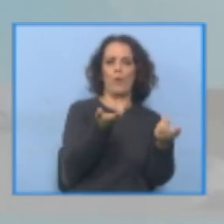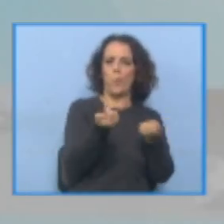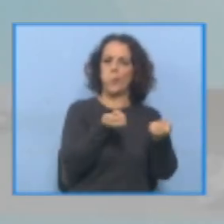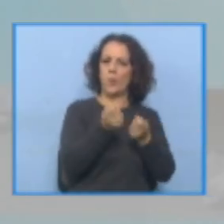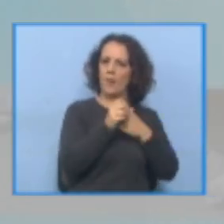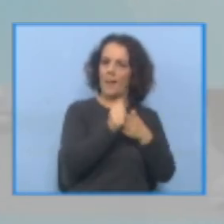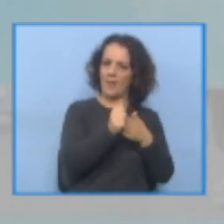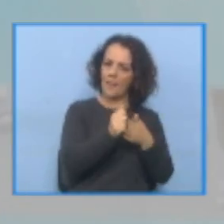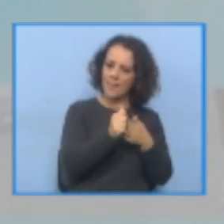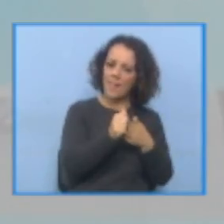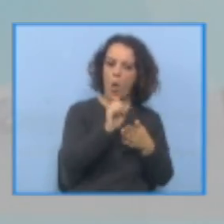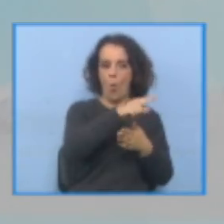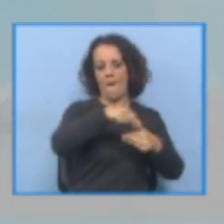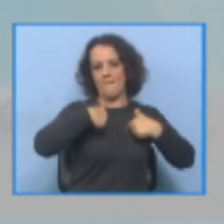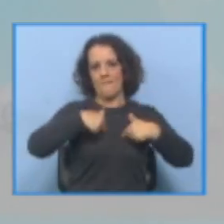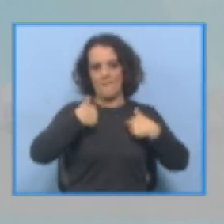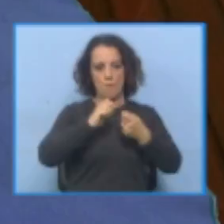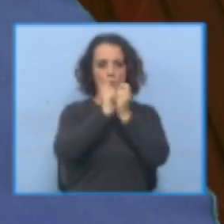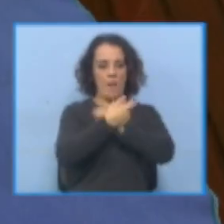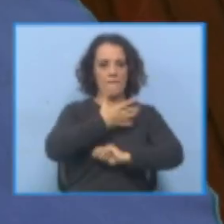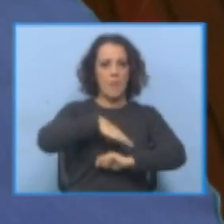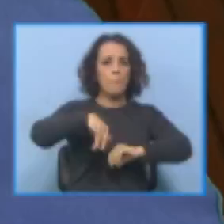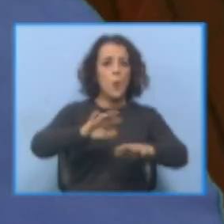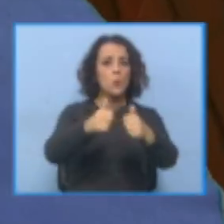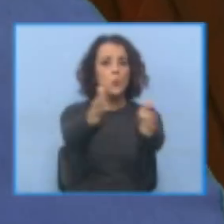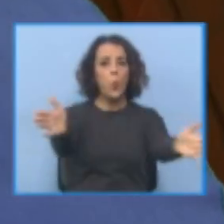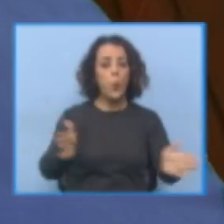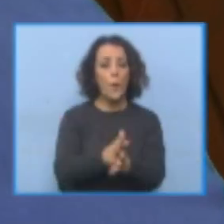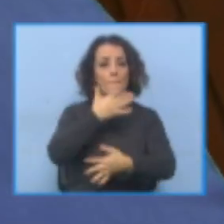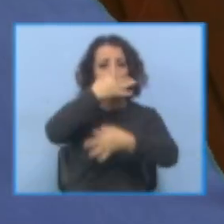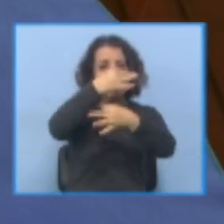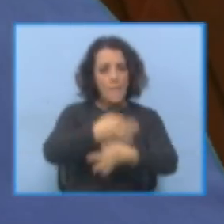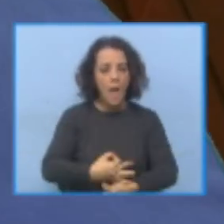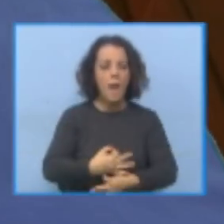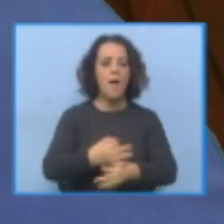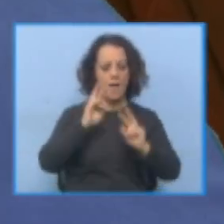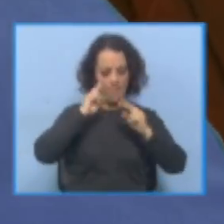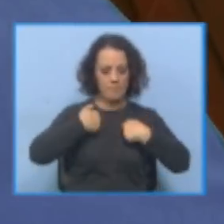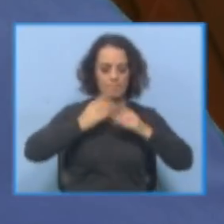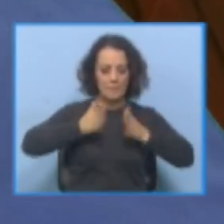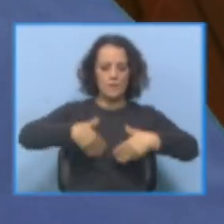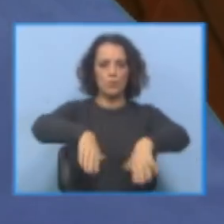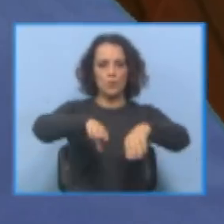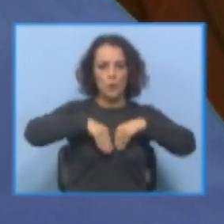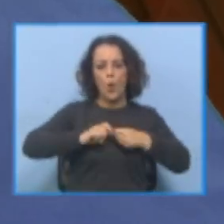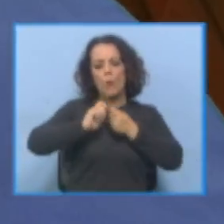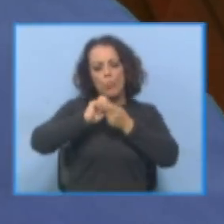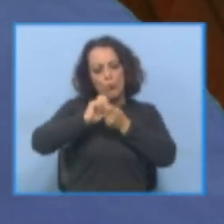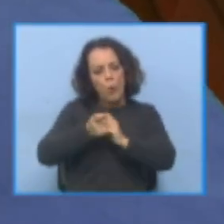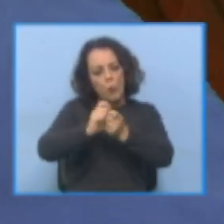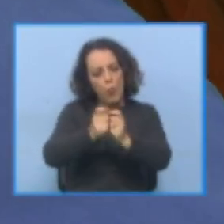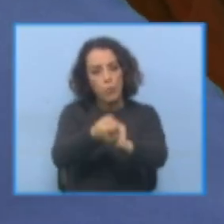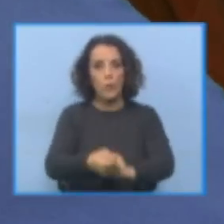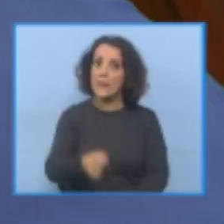esses protagonistas da mudança, mas todos são chamados, de alguma forma, a assumir esta atitude de mudar continuamente. Sim, sim. Até